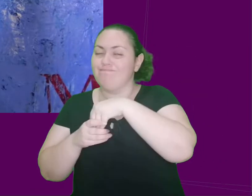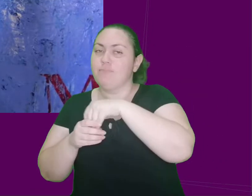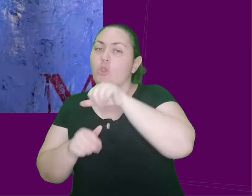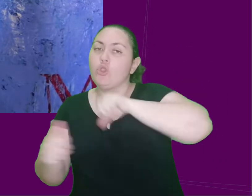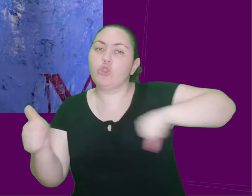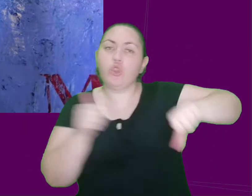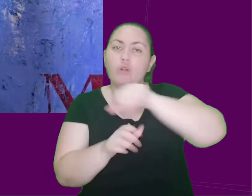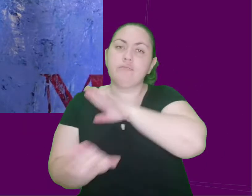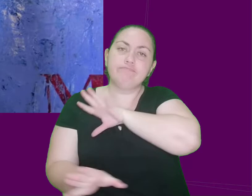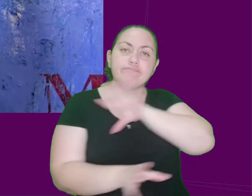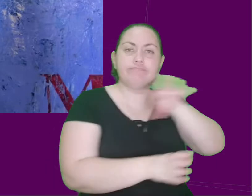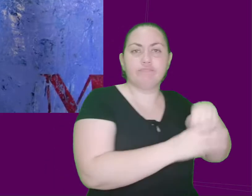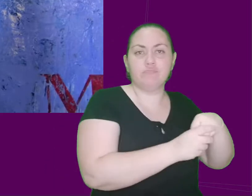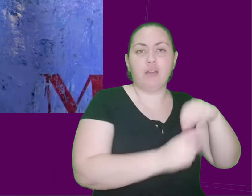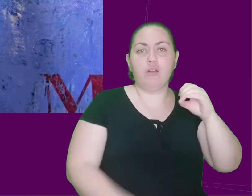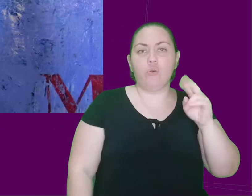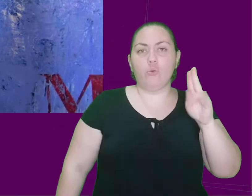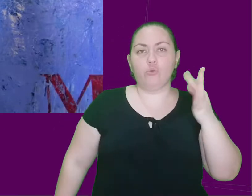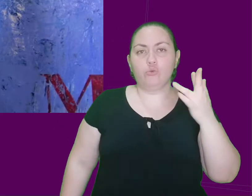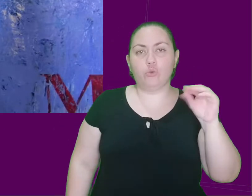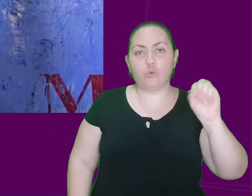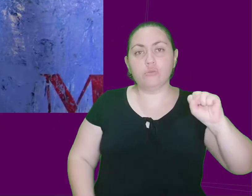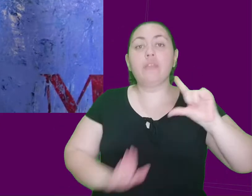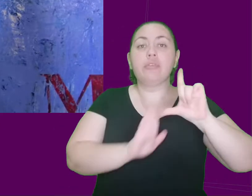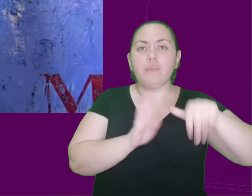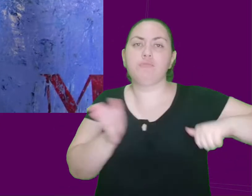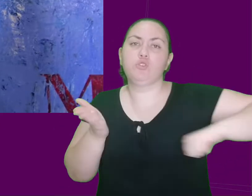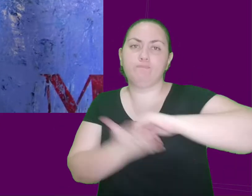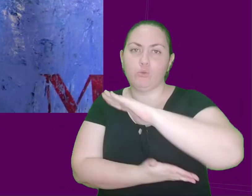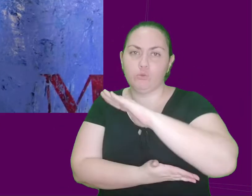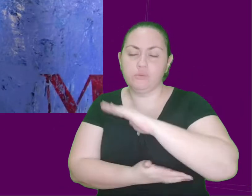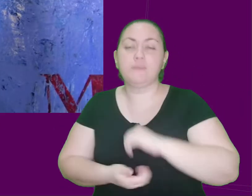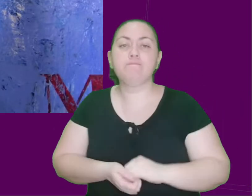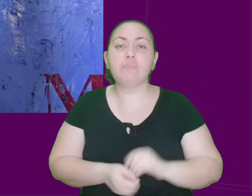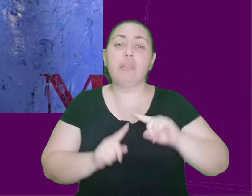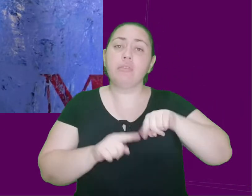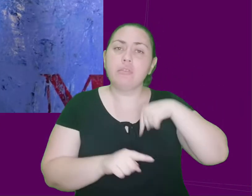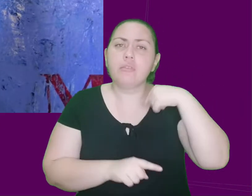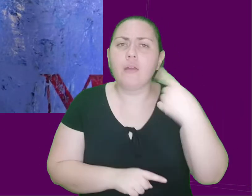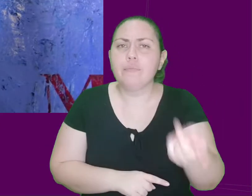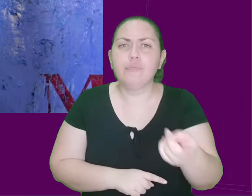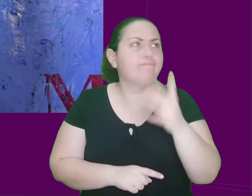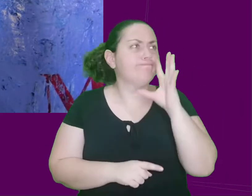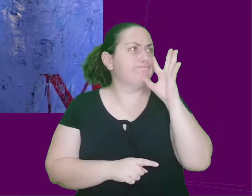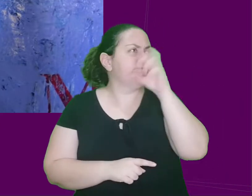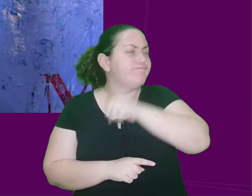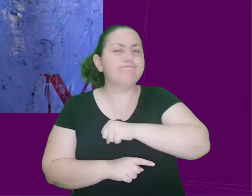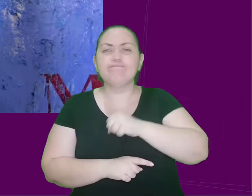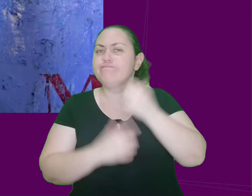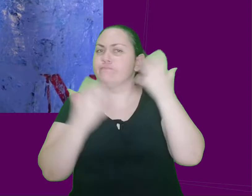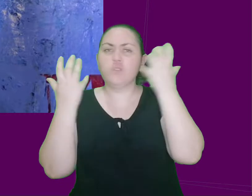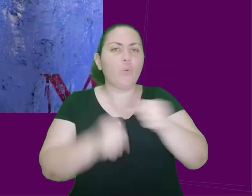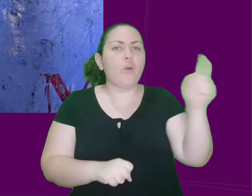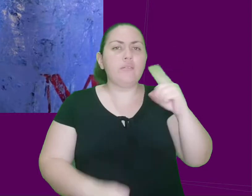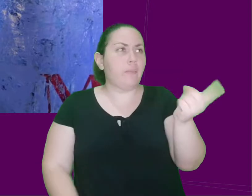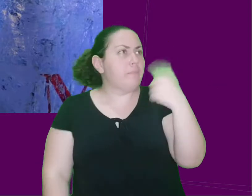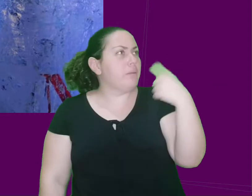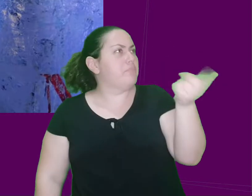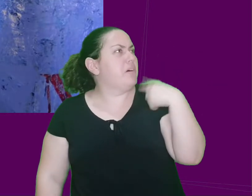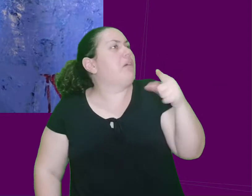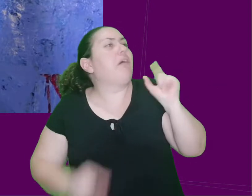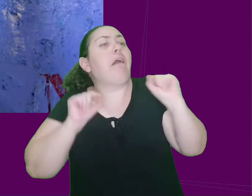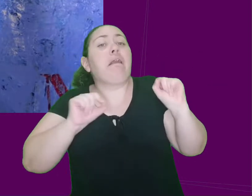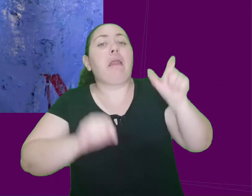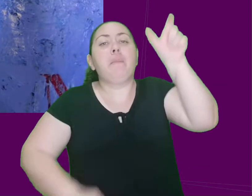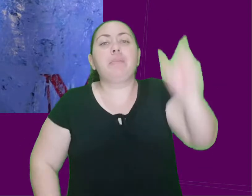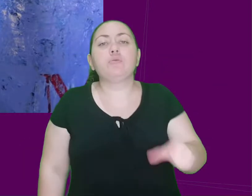de lado e passa a ser uma das figuras que expulsa. Pouco tempo depois, ele se recusa a obedecer às ordens que